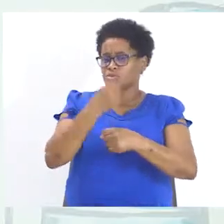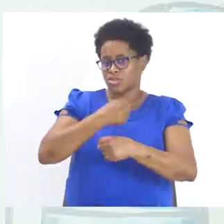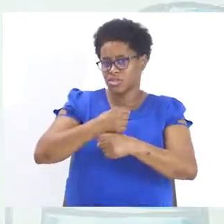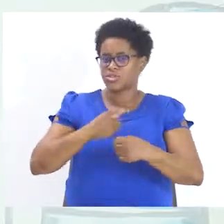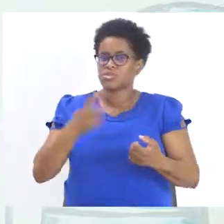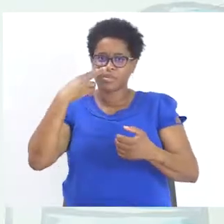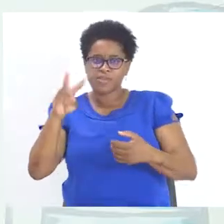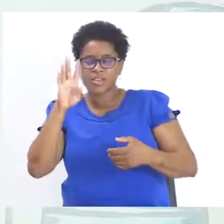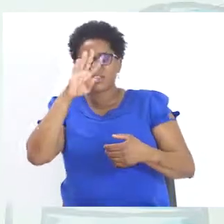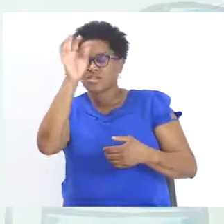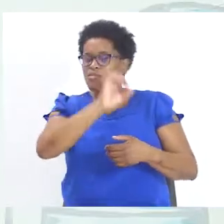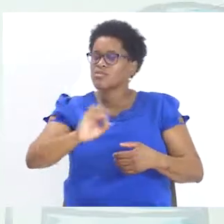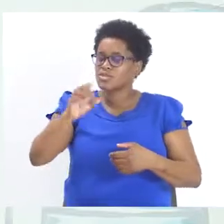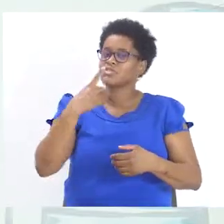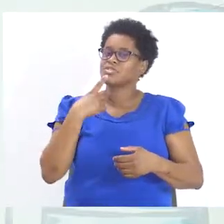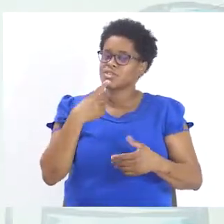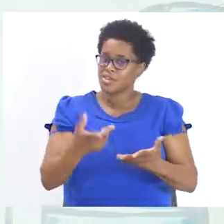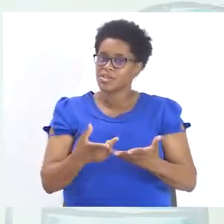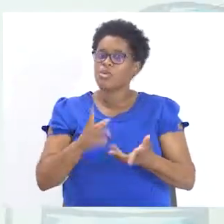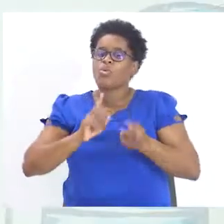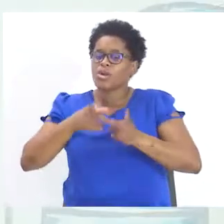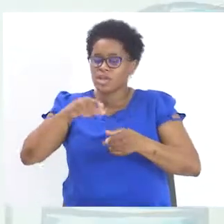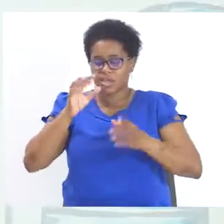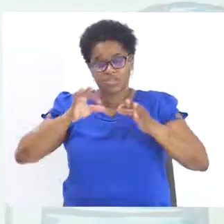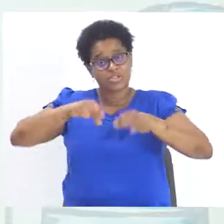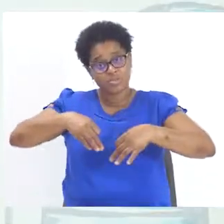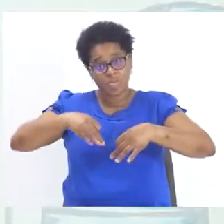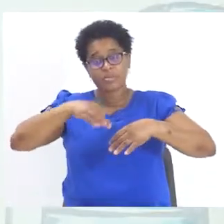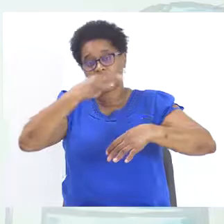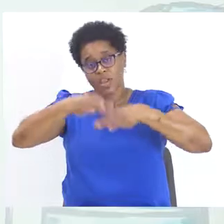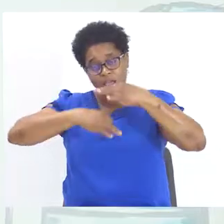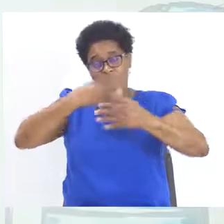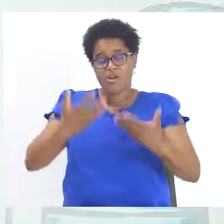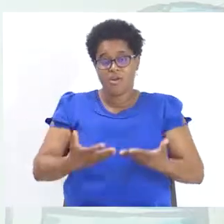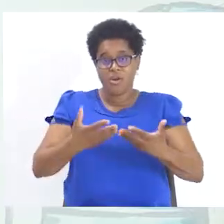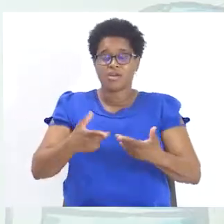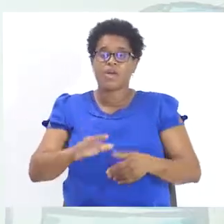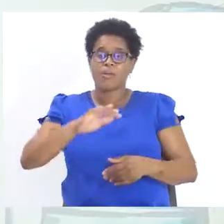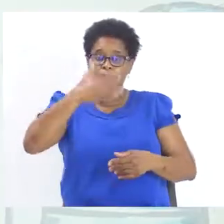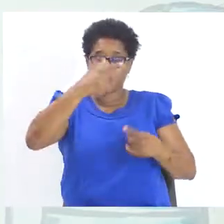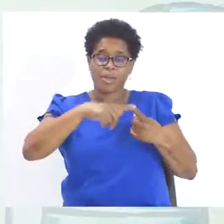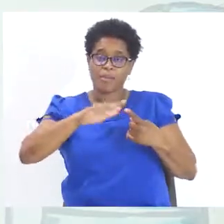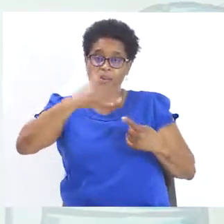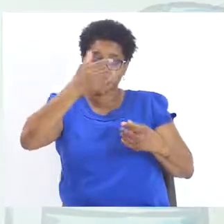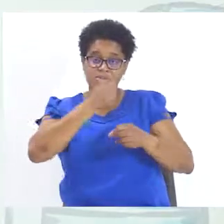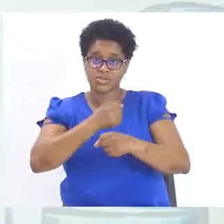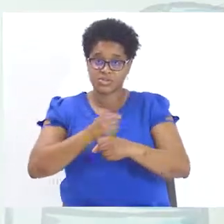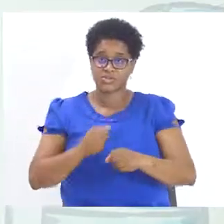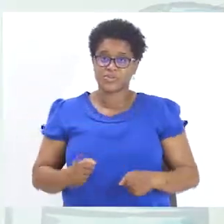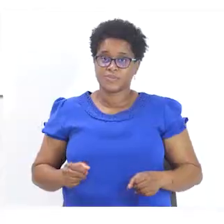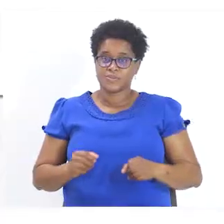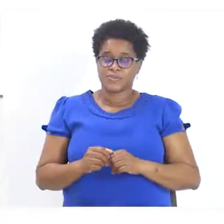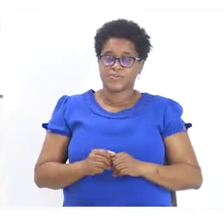exercício para ver se vocês entenderam o que nós acabamos de falar agora. Ok? Vamos para o primeiro